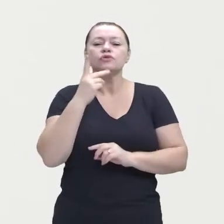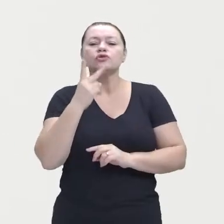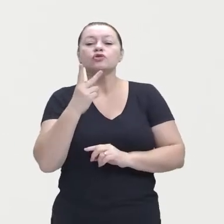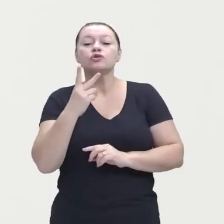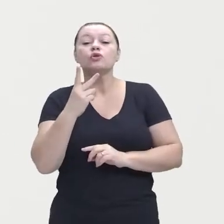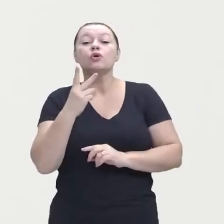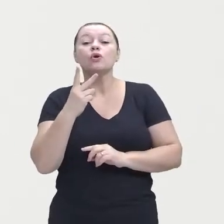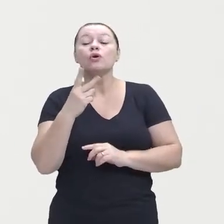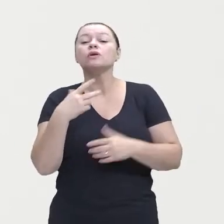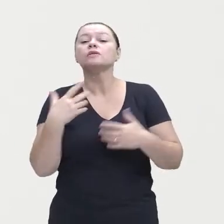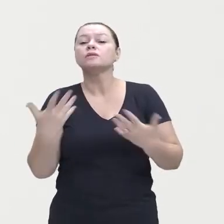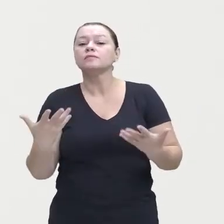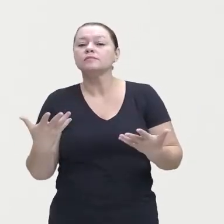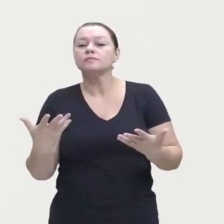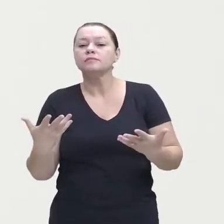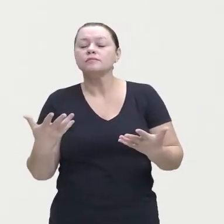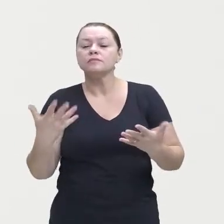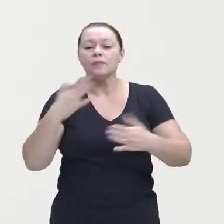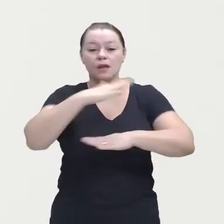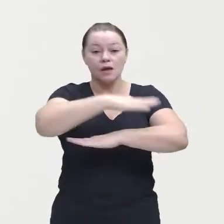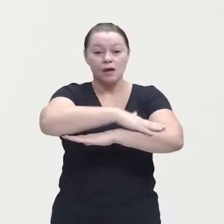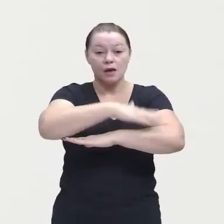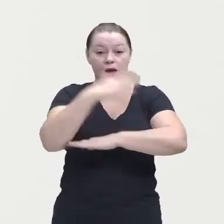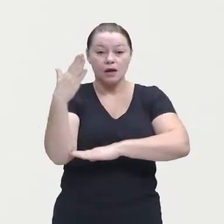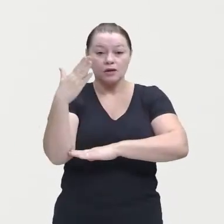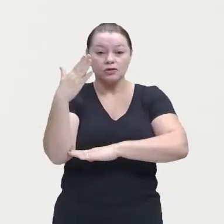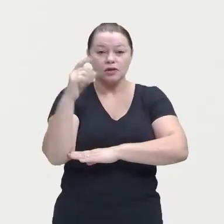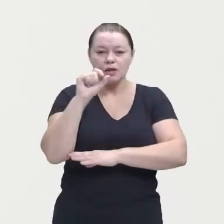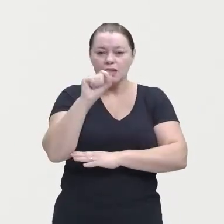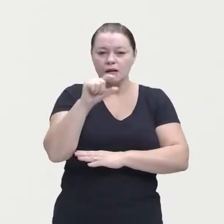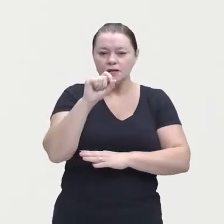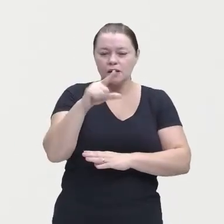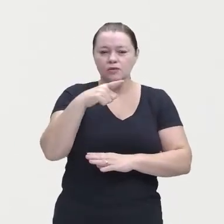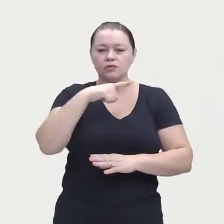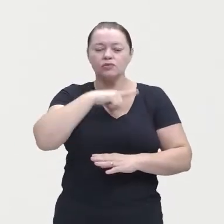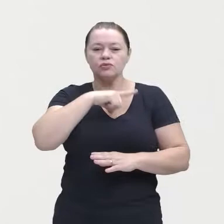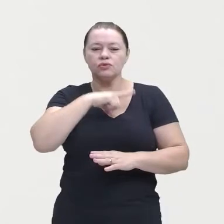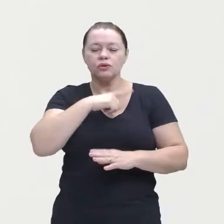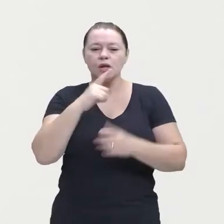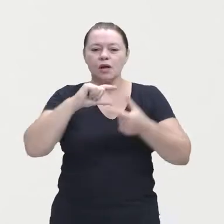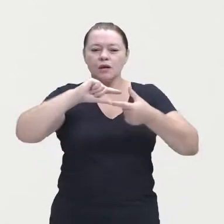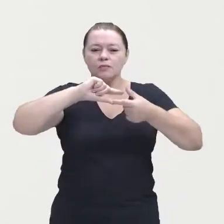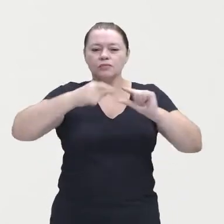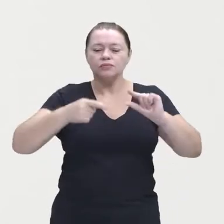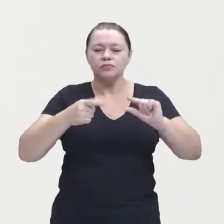As janelas azuis têm o formato de 2.